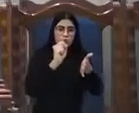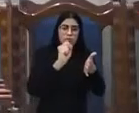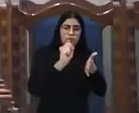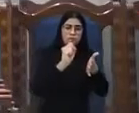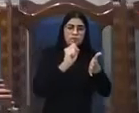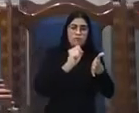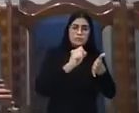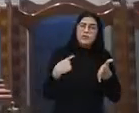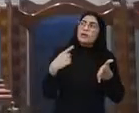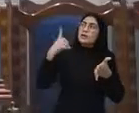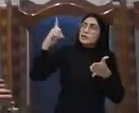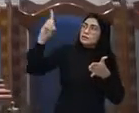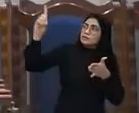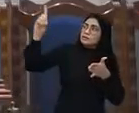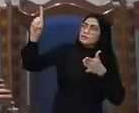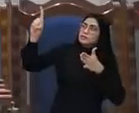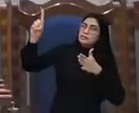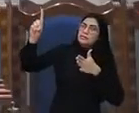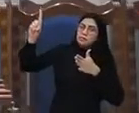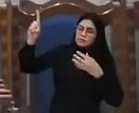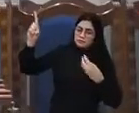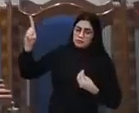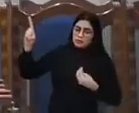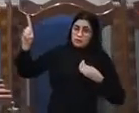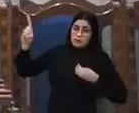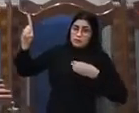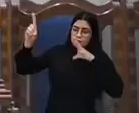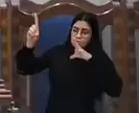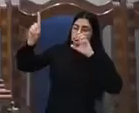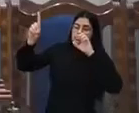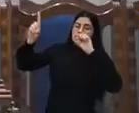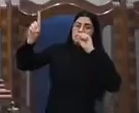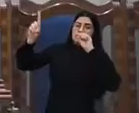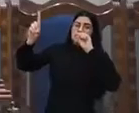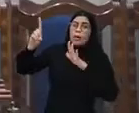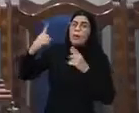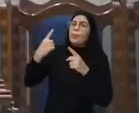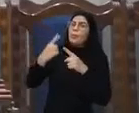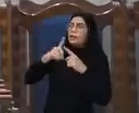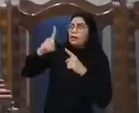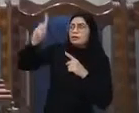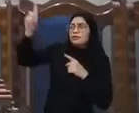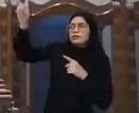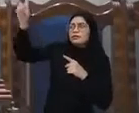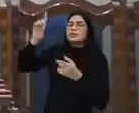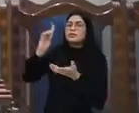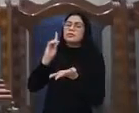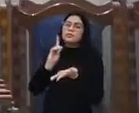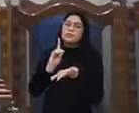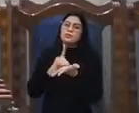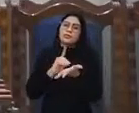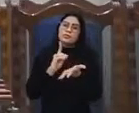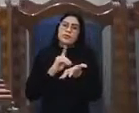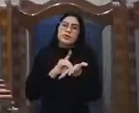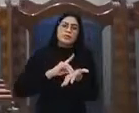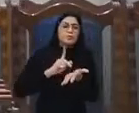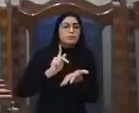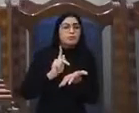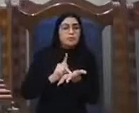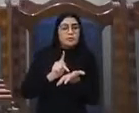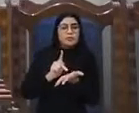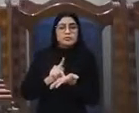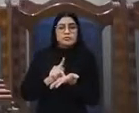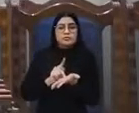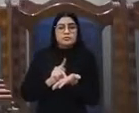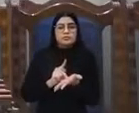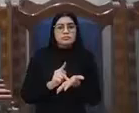movemos, respiramos, porque esse Deus, ele existe. Aleluia! Ele é Deus. Glória a